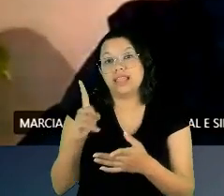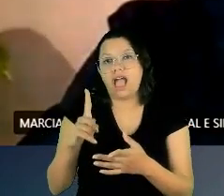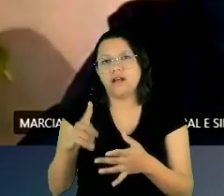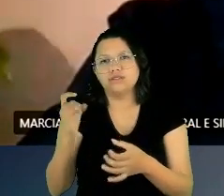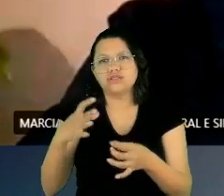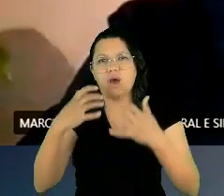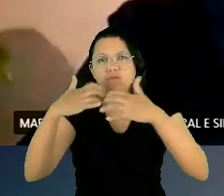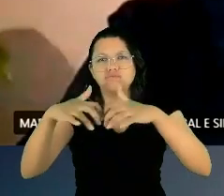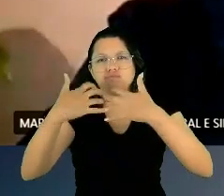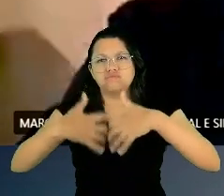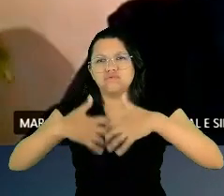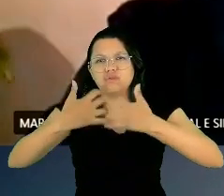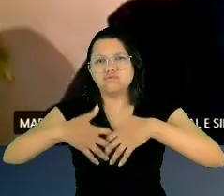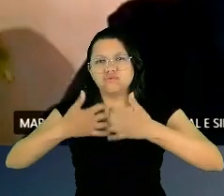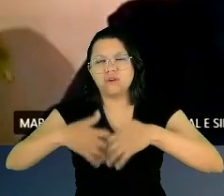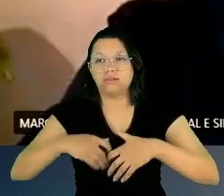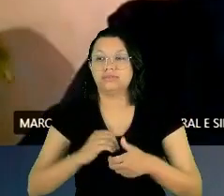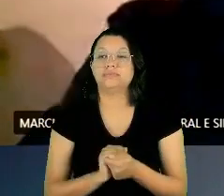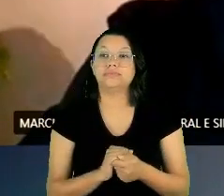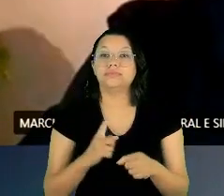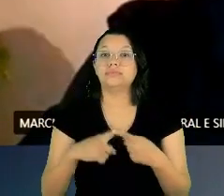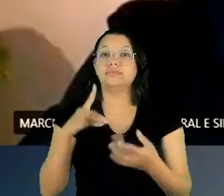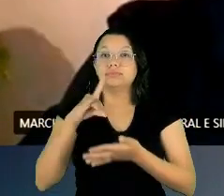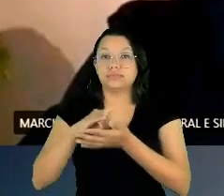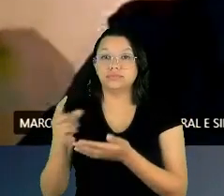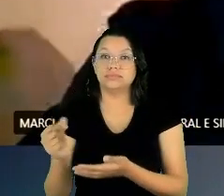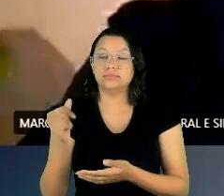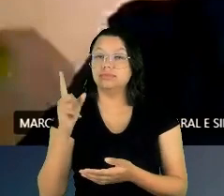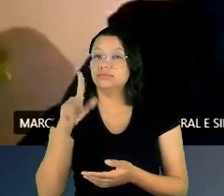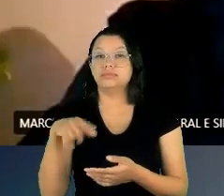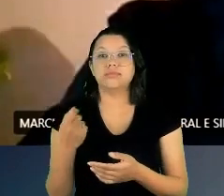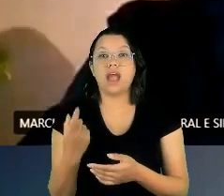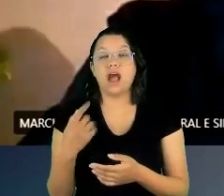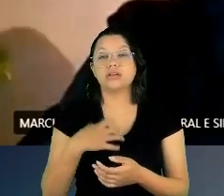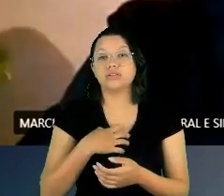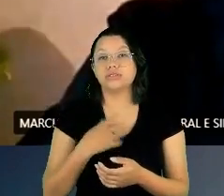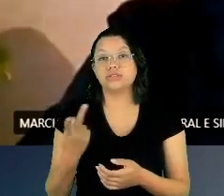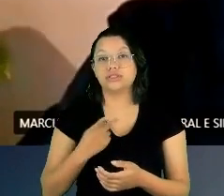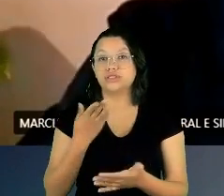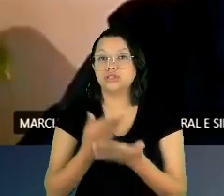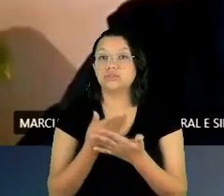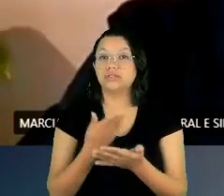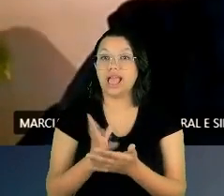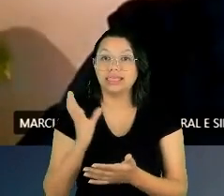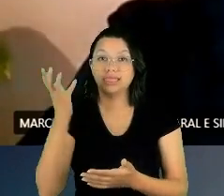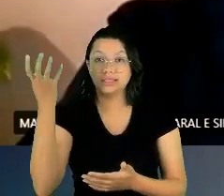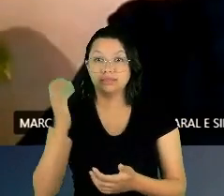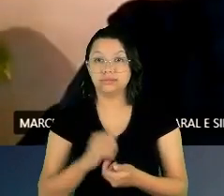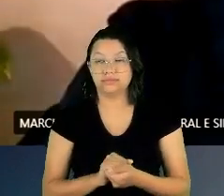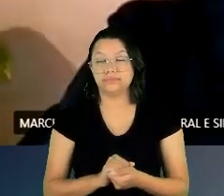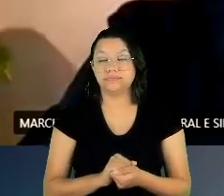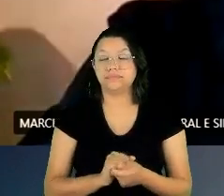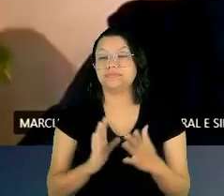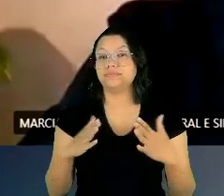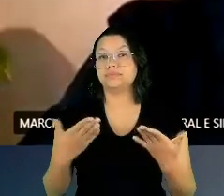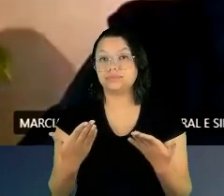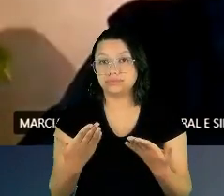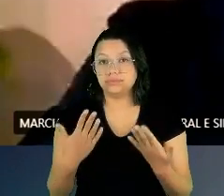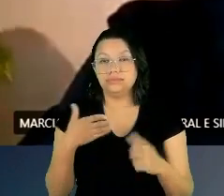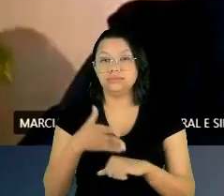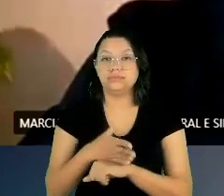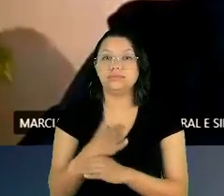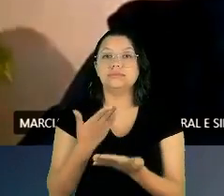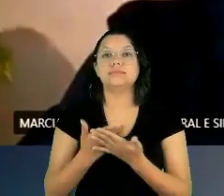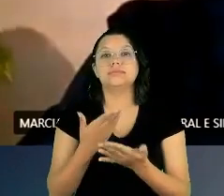agradar, o cérebro simplesmente está lá funcionando. Mas, de fato, o dinheiro, ele não é a única forma da gente estudar tomada de